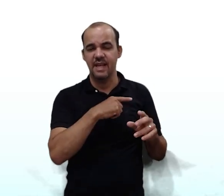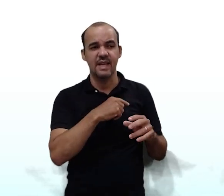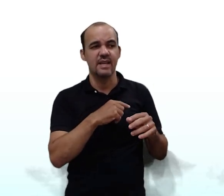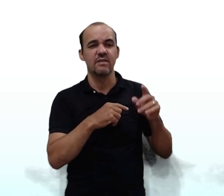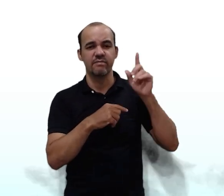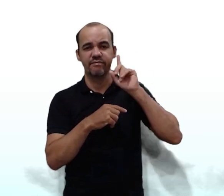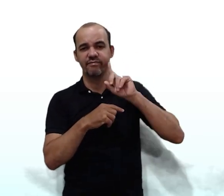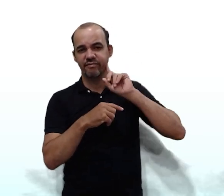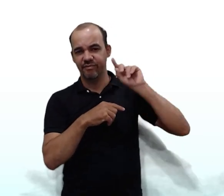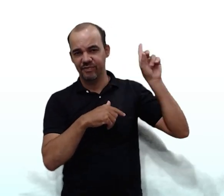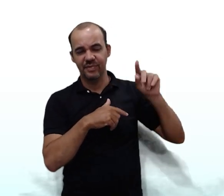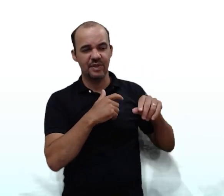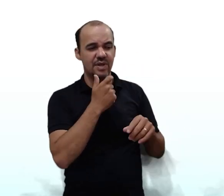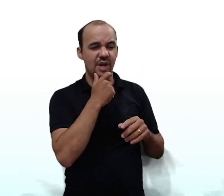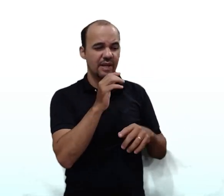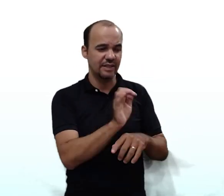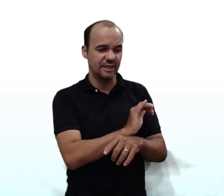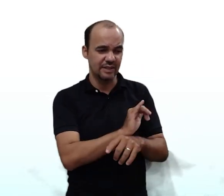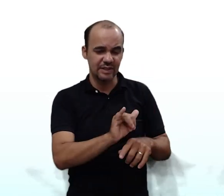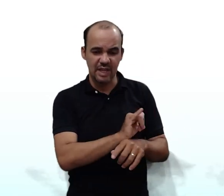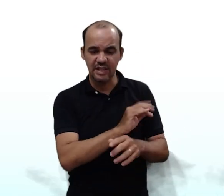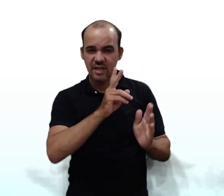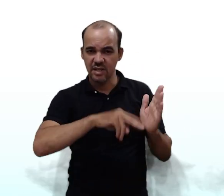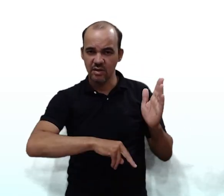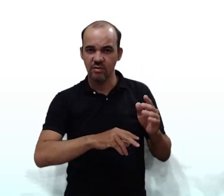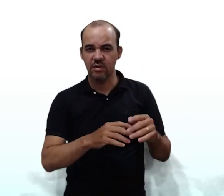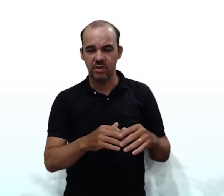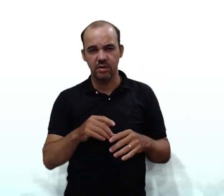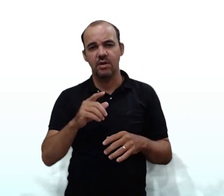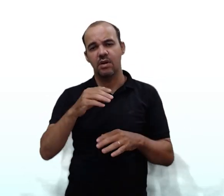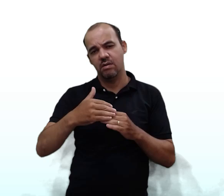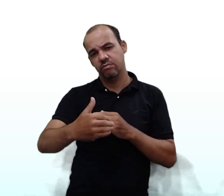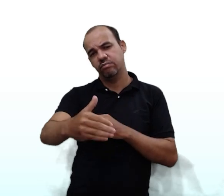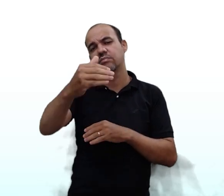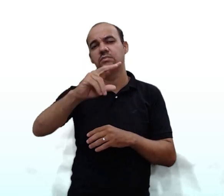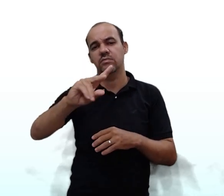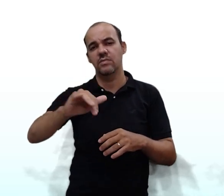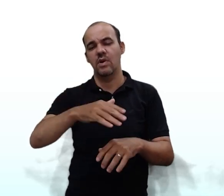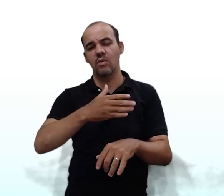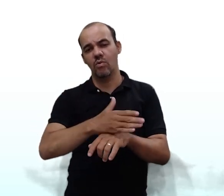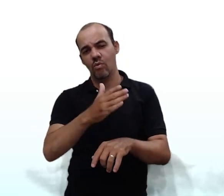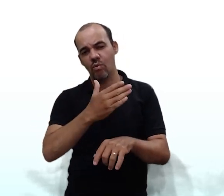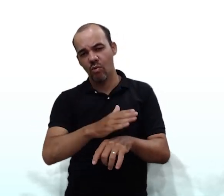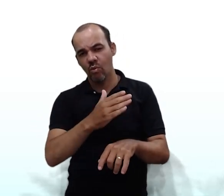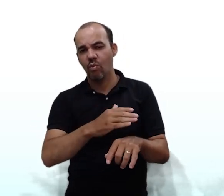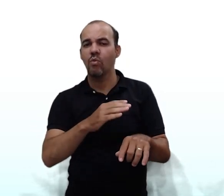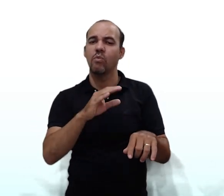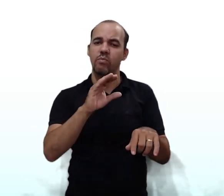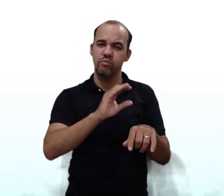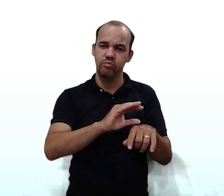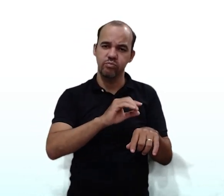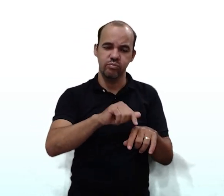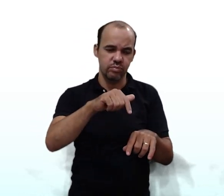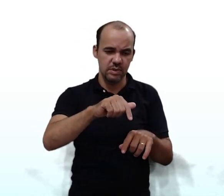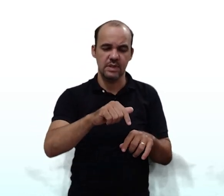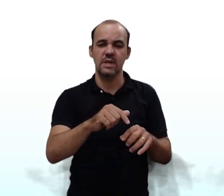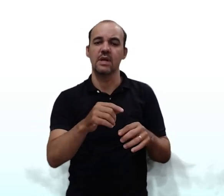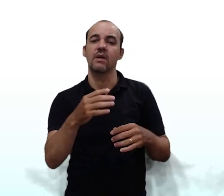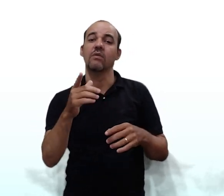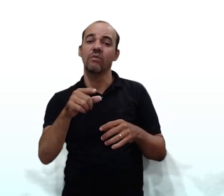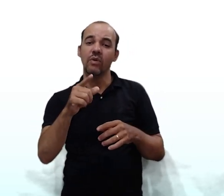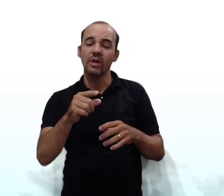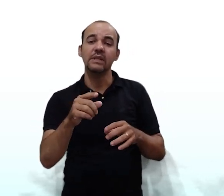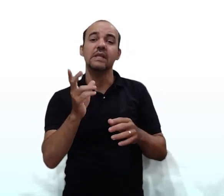nossos encontros do Prepara, tá? Então não perde nenhuma aula. Já ativa sininho, já fica ligado para quando